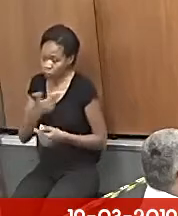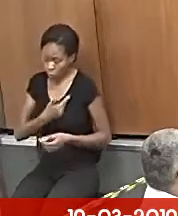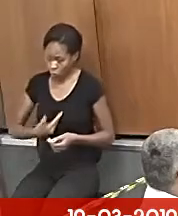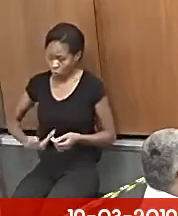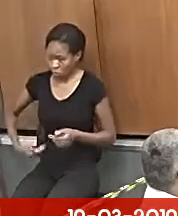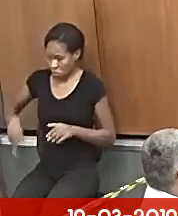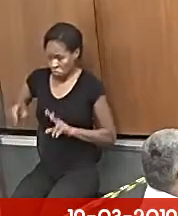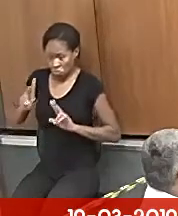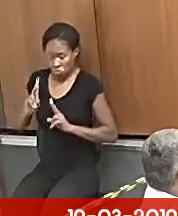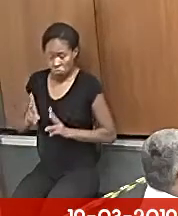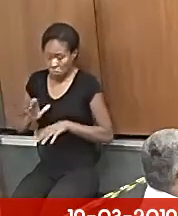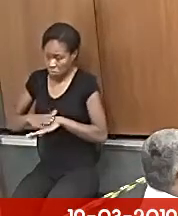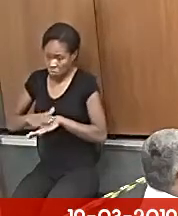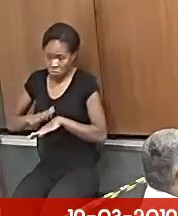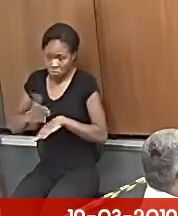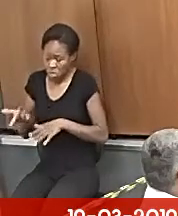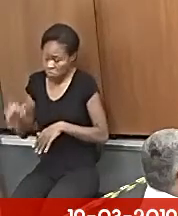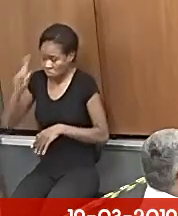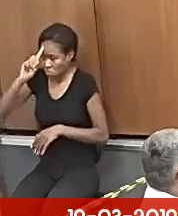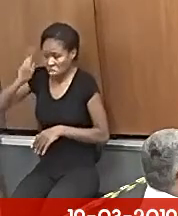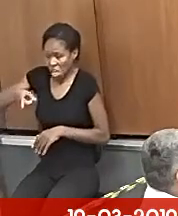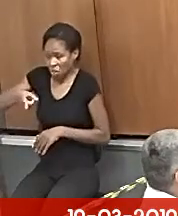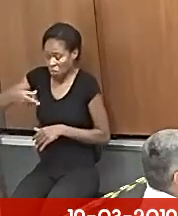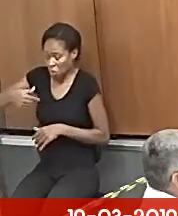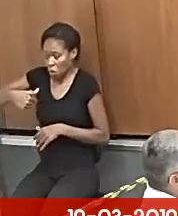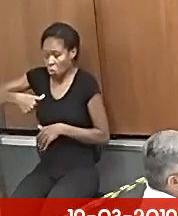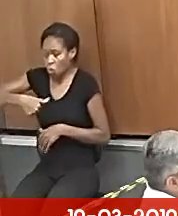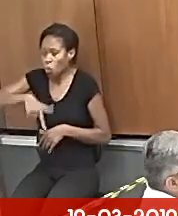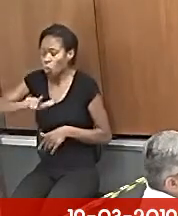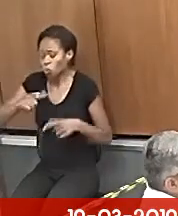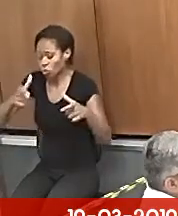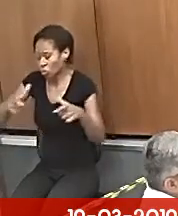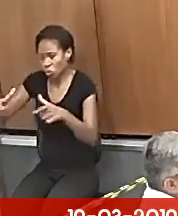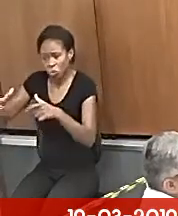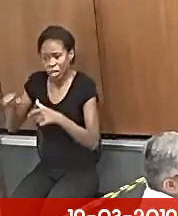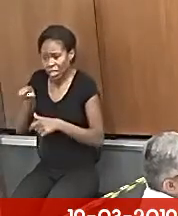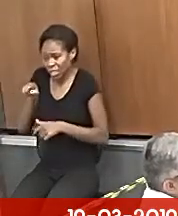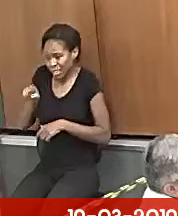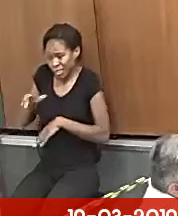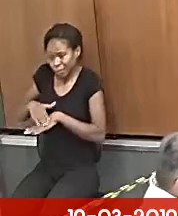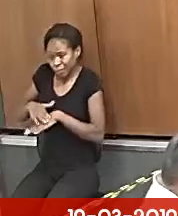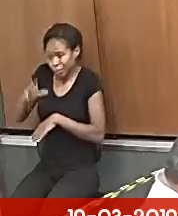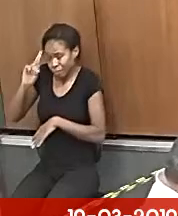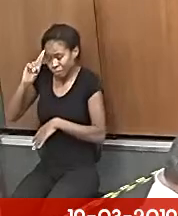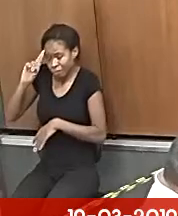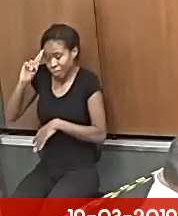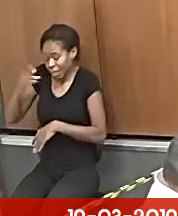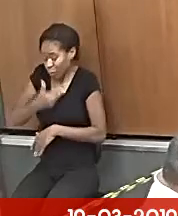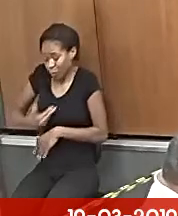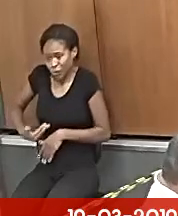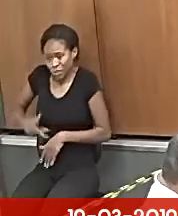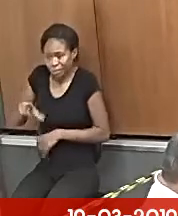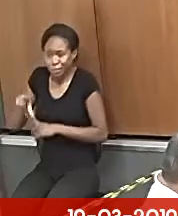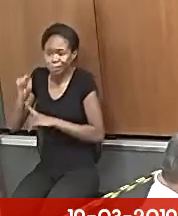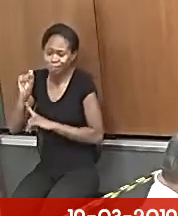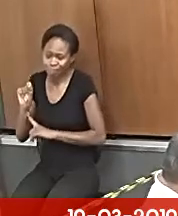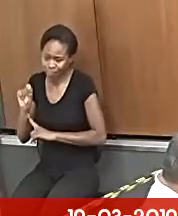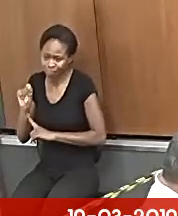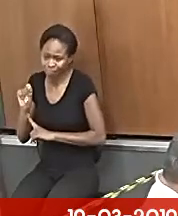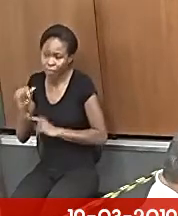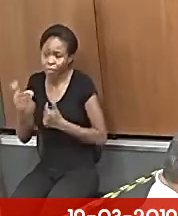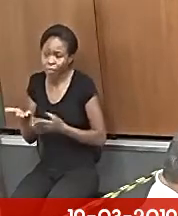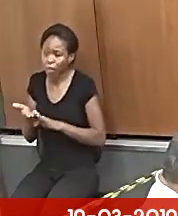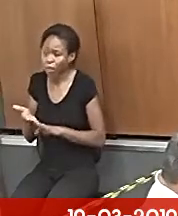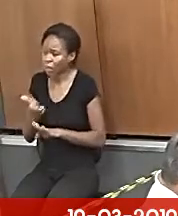há aqui uma certa francisco sales dedicada ao deficiência auditiva então não era a liberdade o